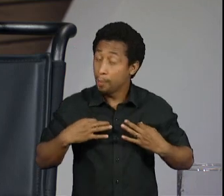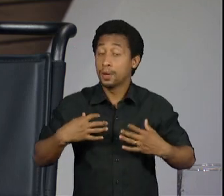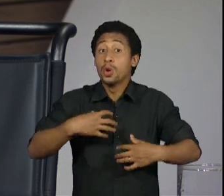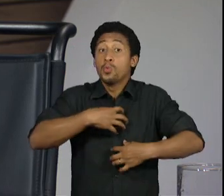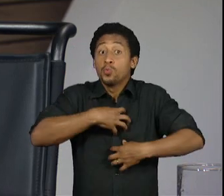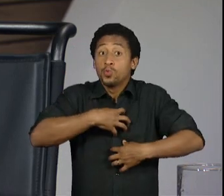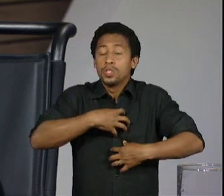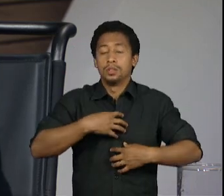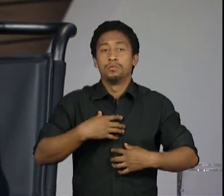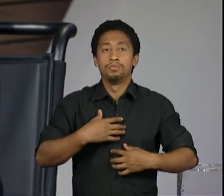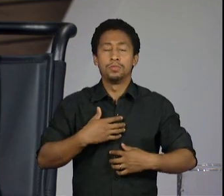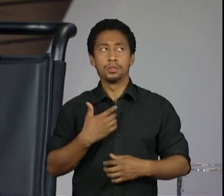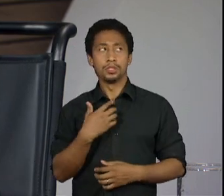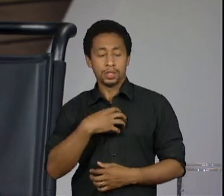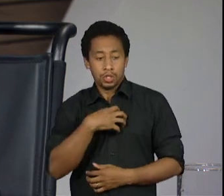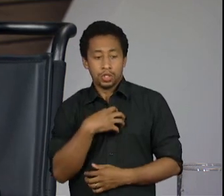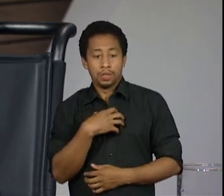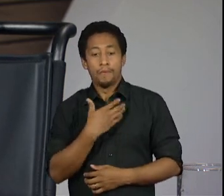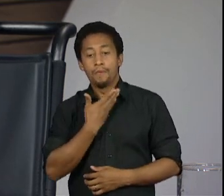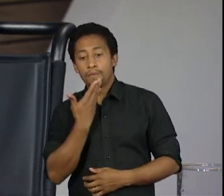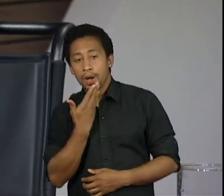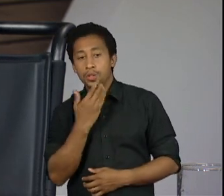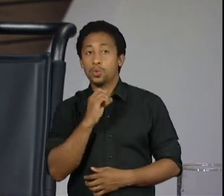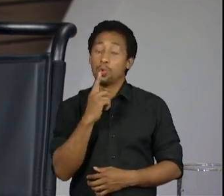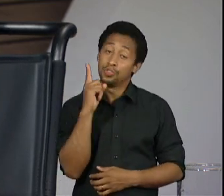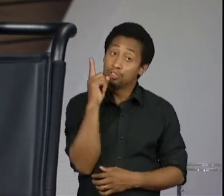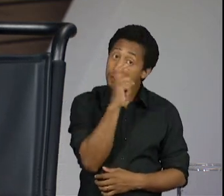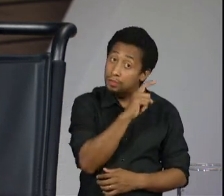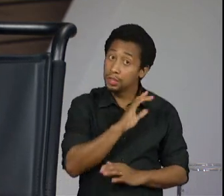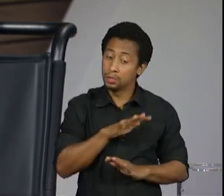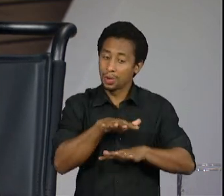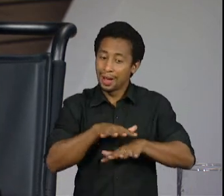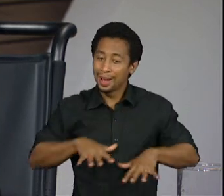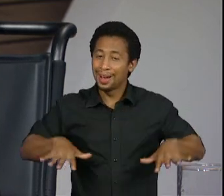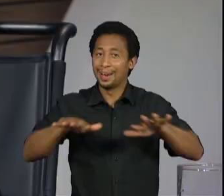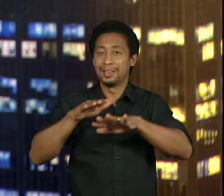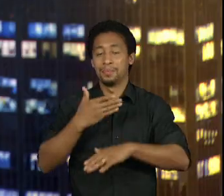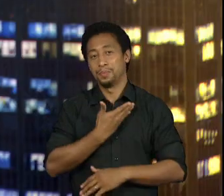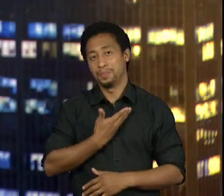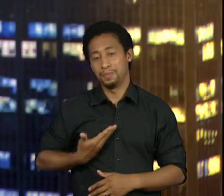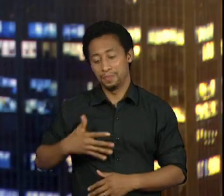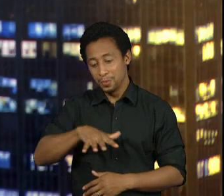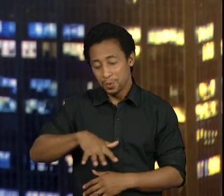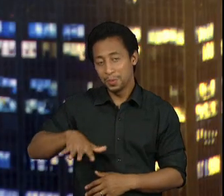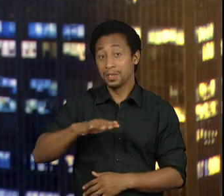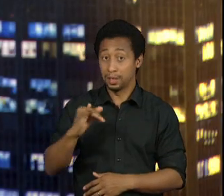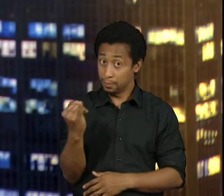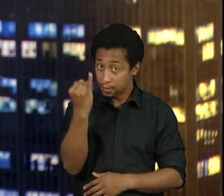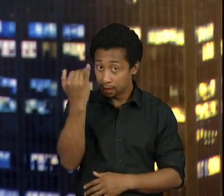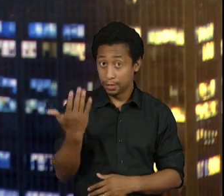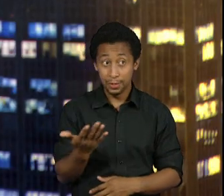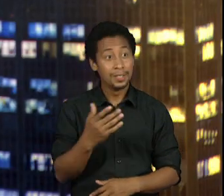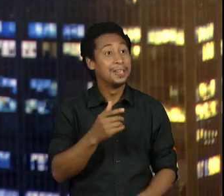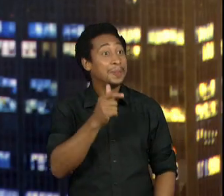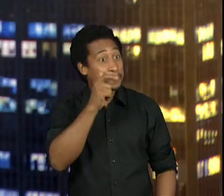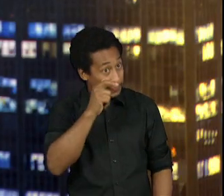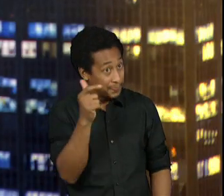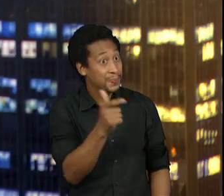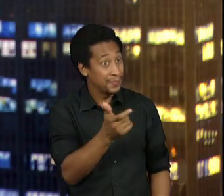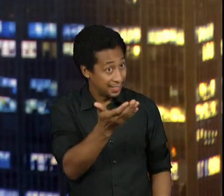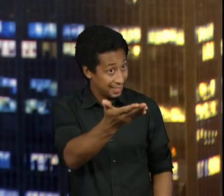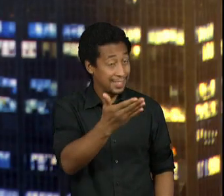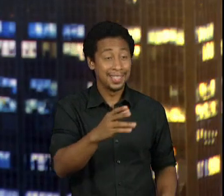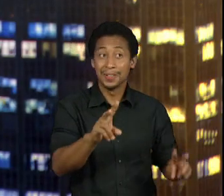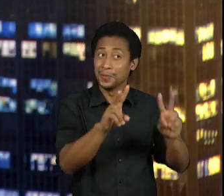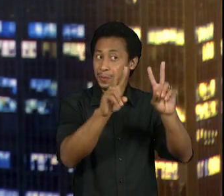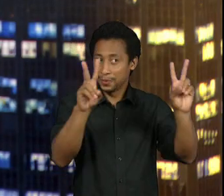de facilitar ou dificultar a forma como a gente está no ambiente público é fundamental. Que gancho bom para eu trazer aqui uma curiosidade, né, sobre essa